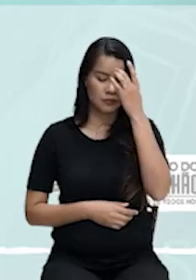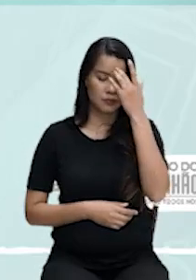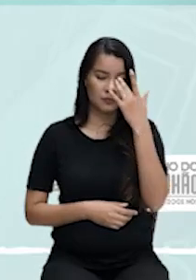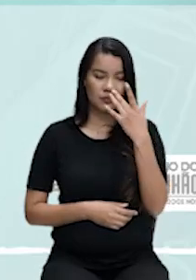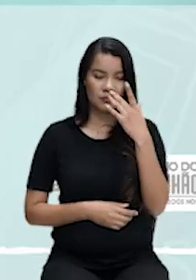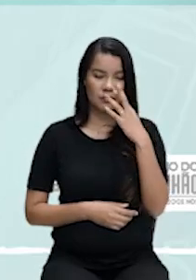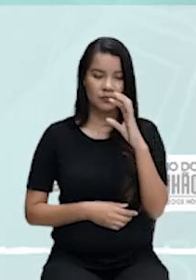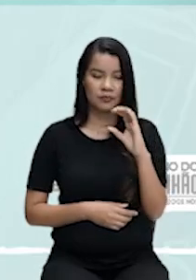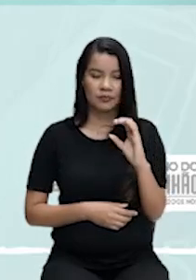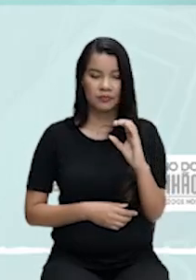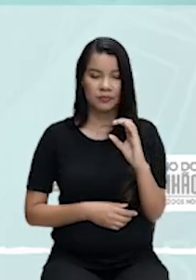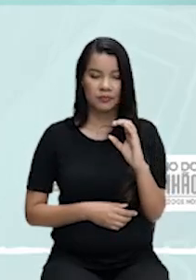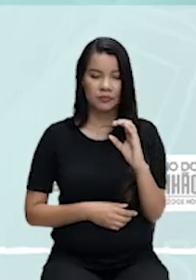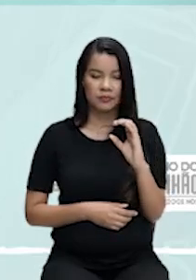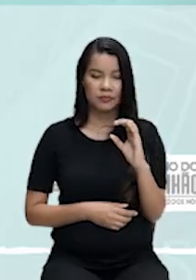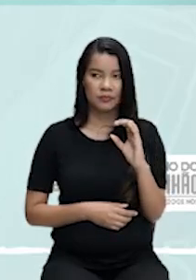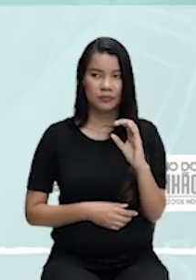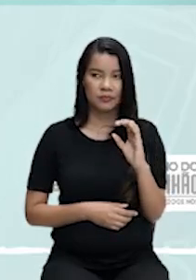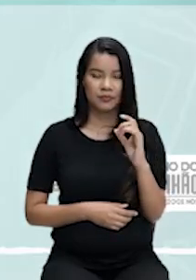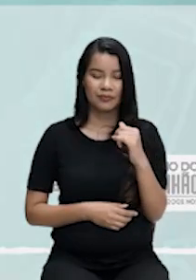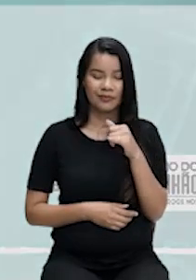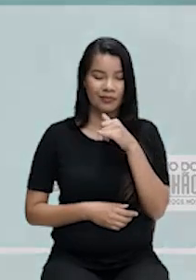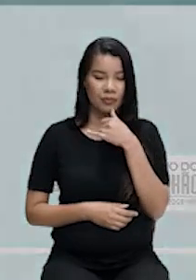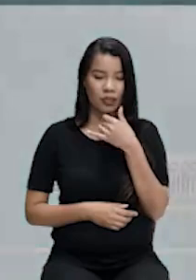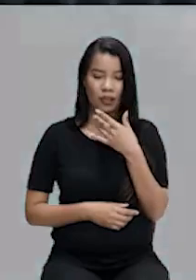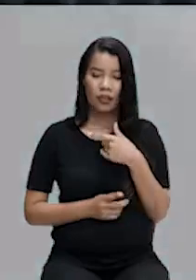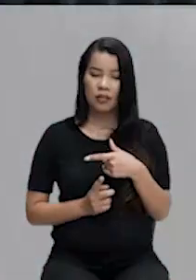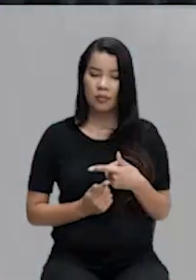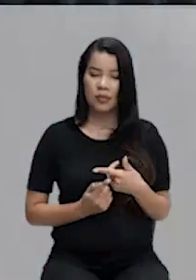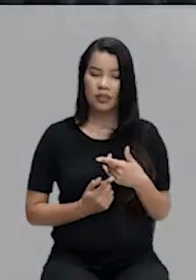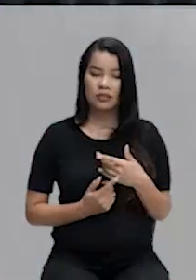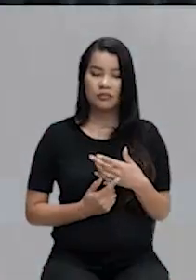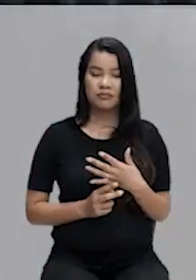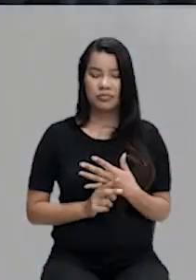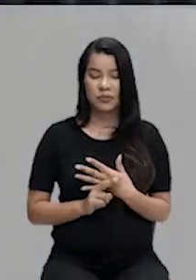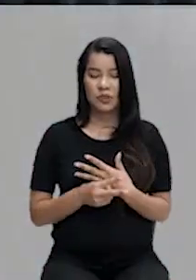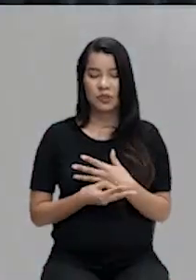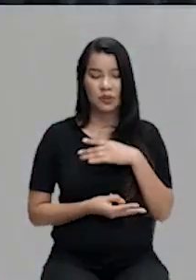né? As redes sociais, infelizmente, acaba provocando um certo